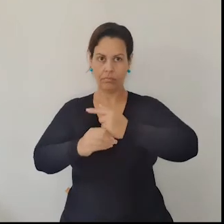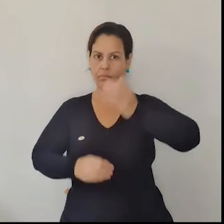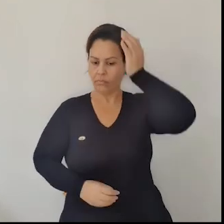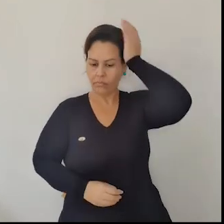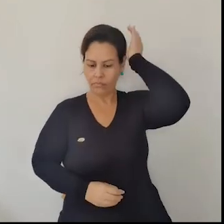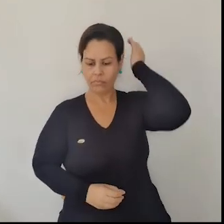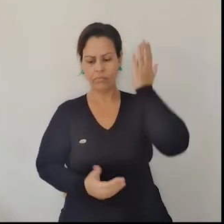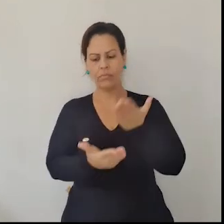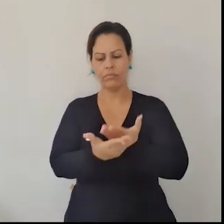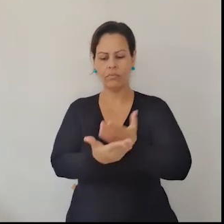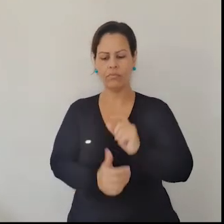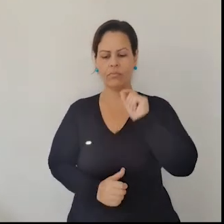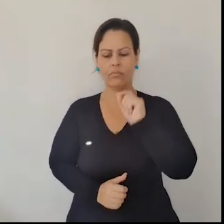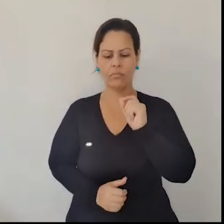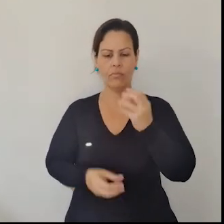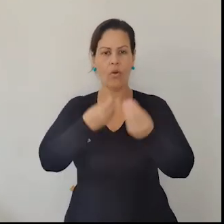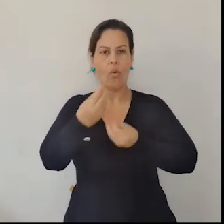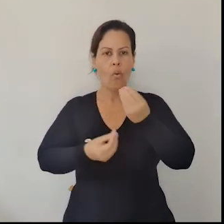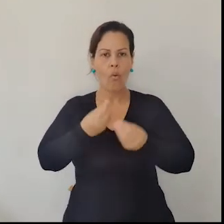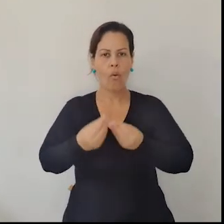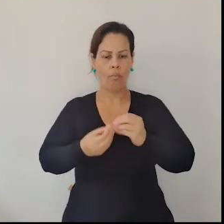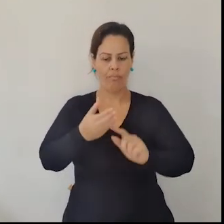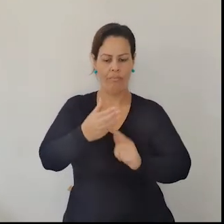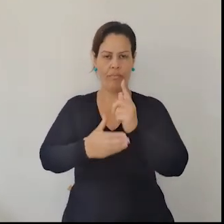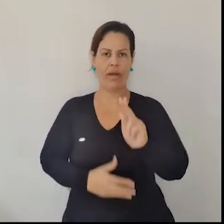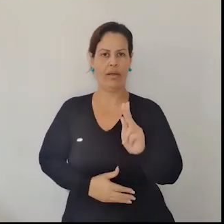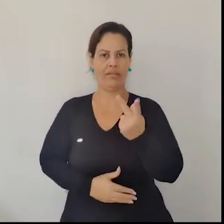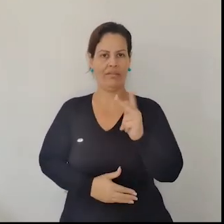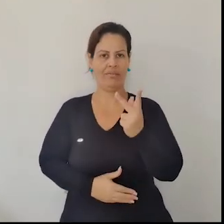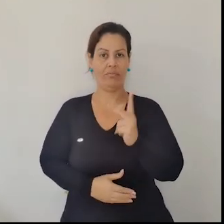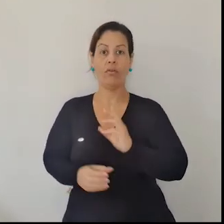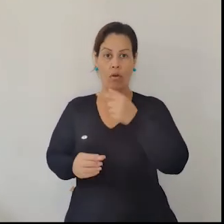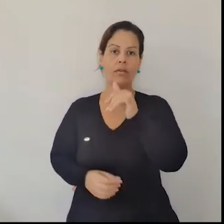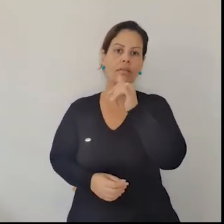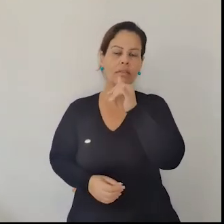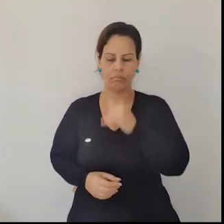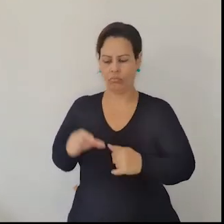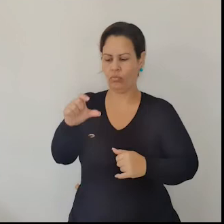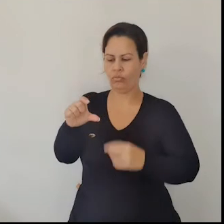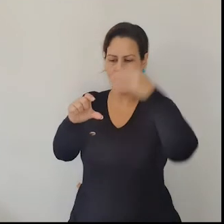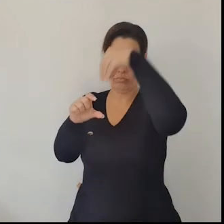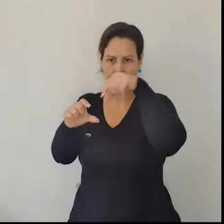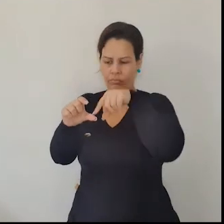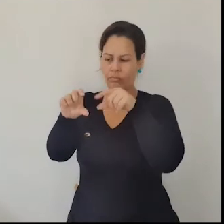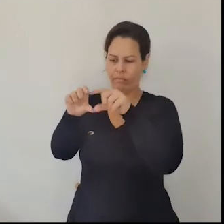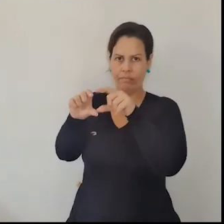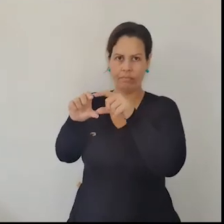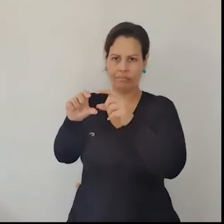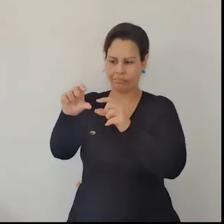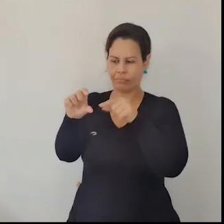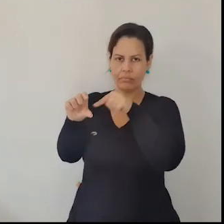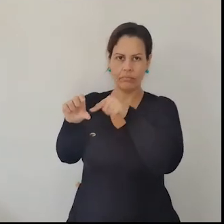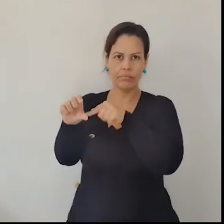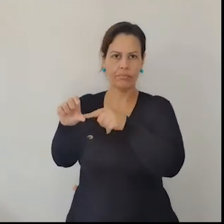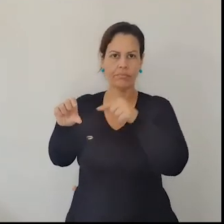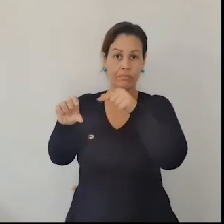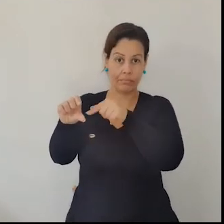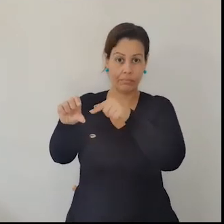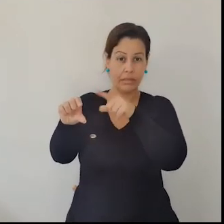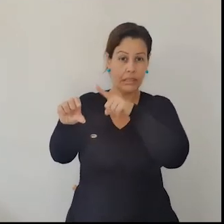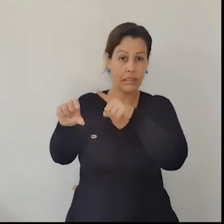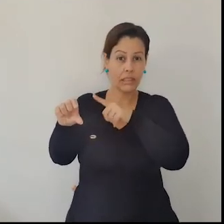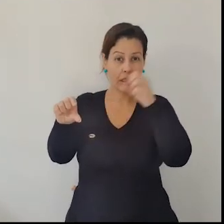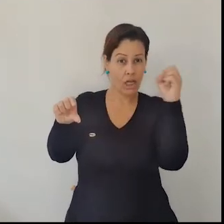estudava os espectros de emissão do gás de hidrogênio. O gás hidrogênio, aprisionado numa ampola, submetida a alta diferença